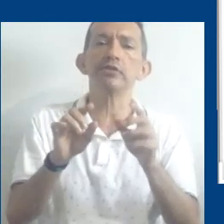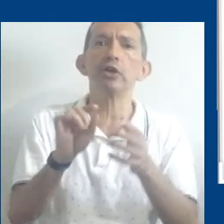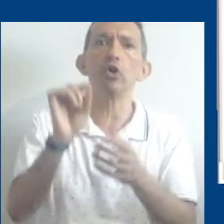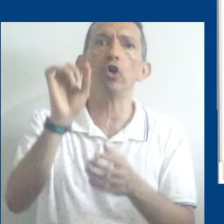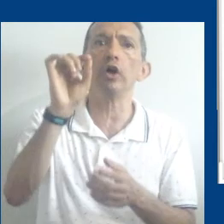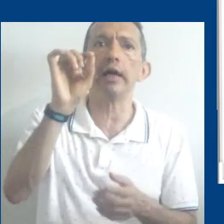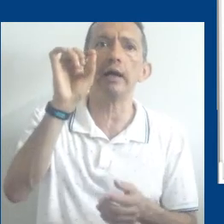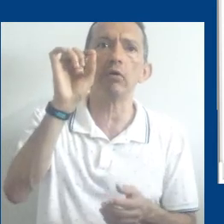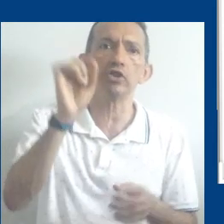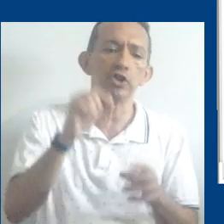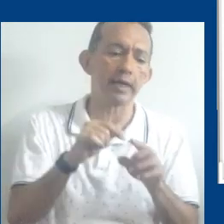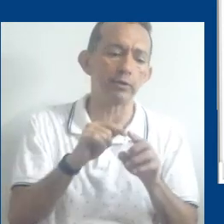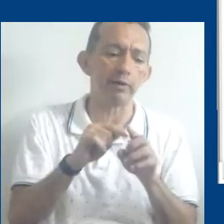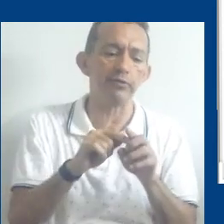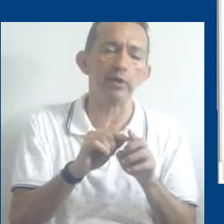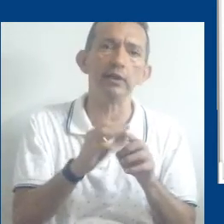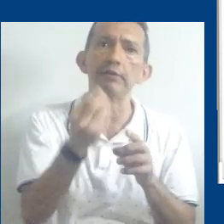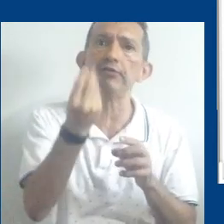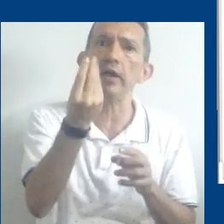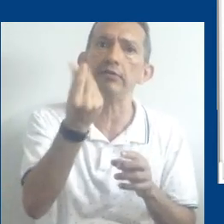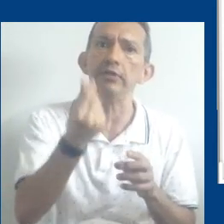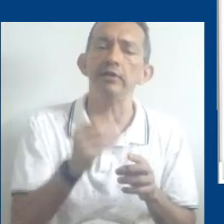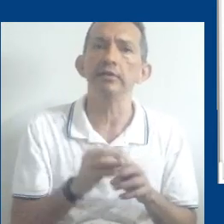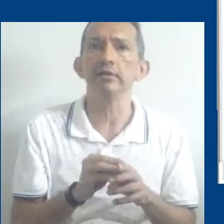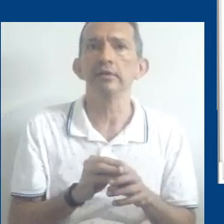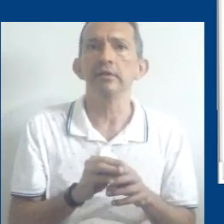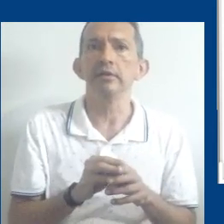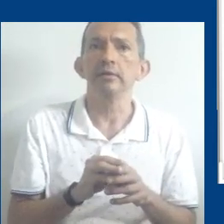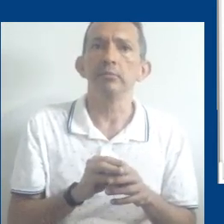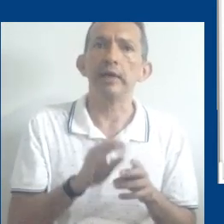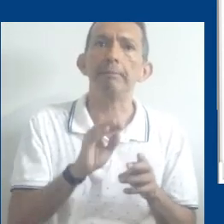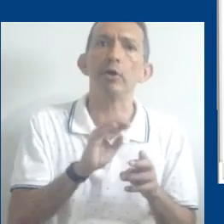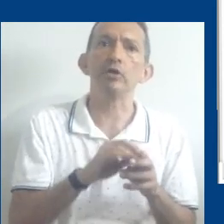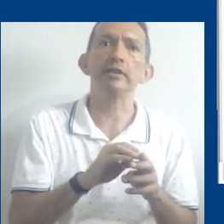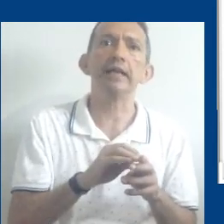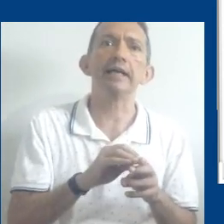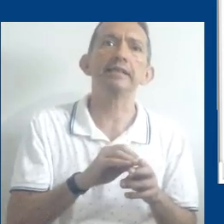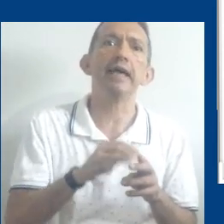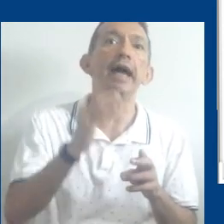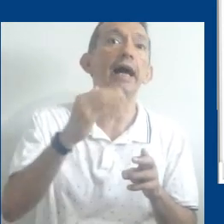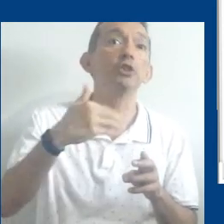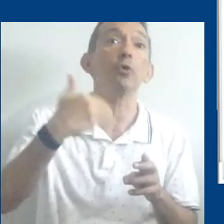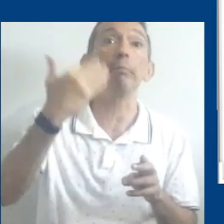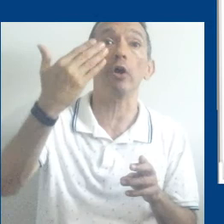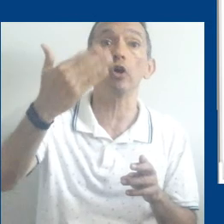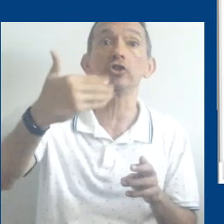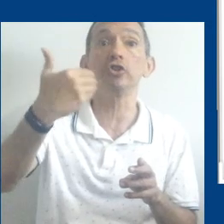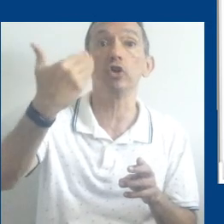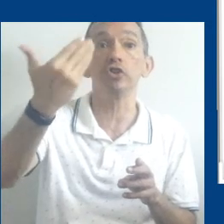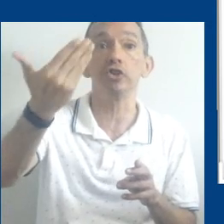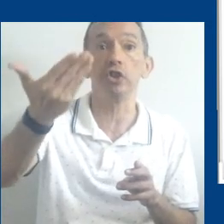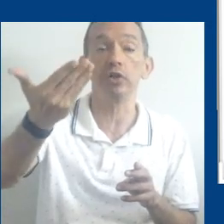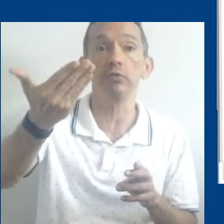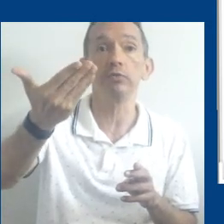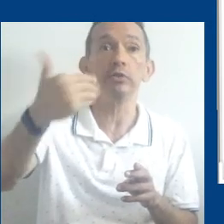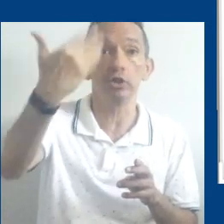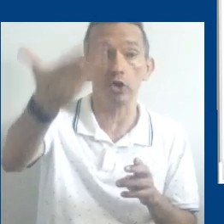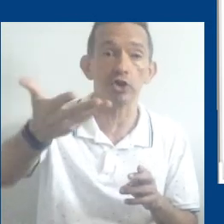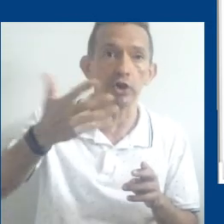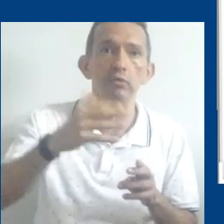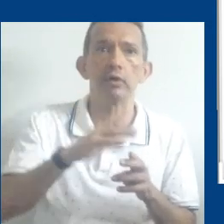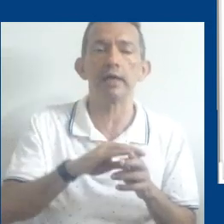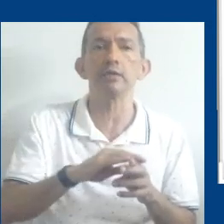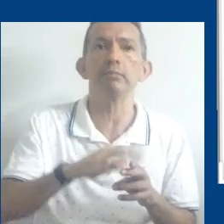vez que você coloca água oxigenada numa ferida, ferve. Porque a peroxidase reage com peróxido de oxigênio,